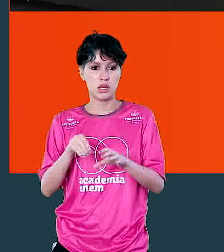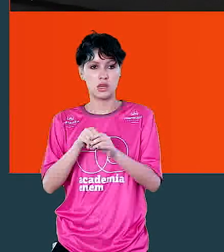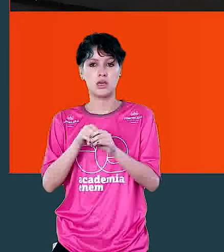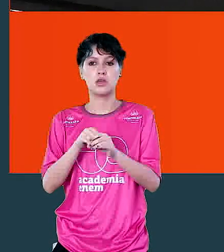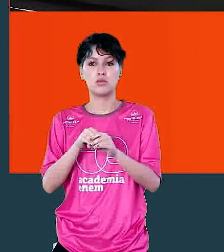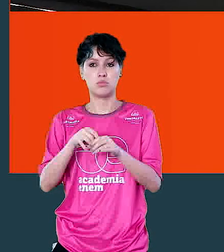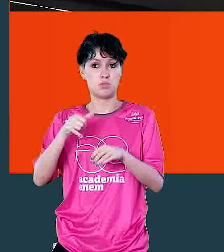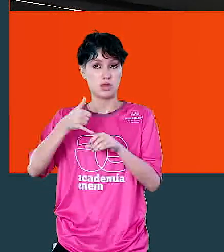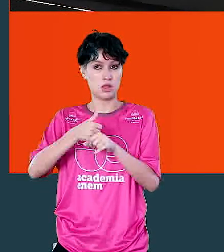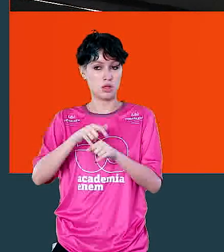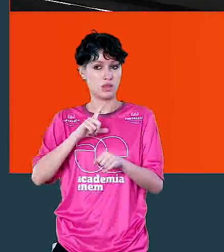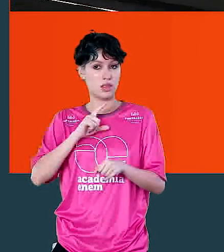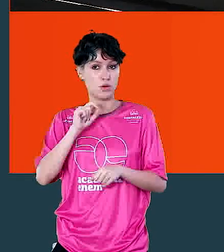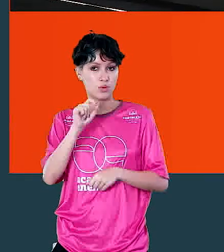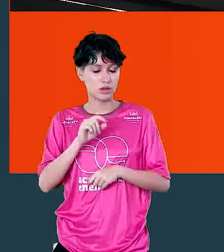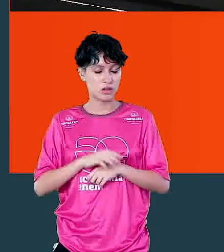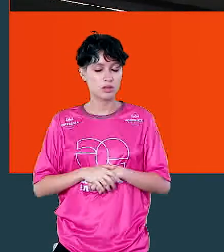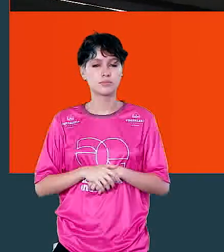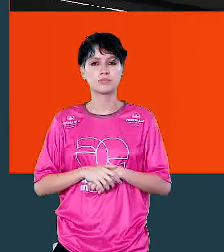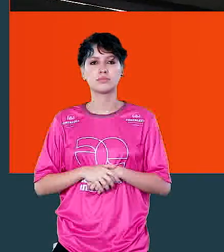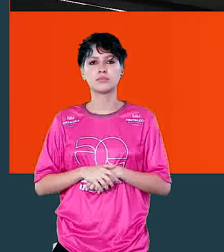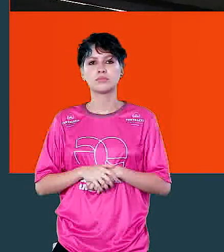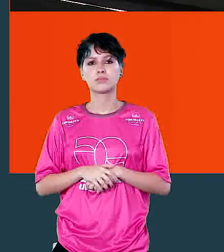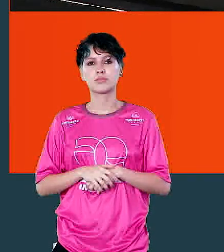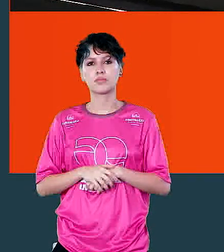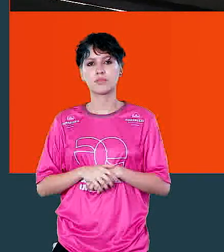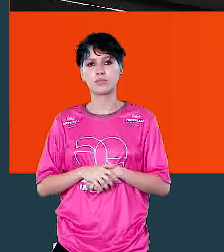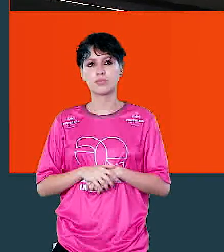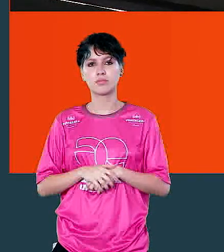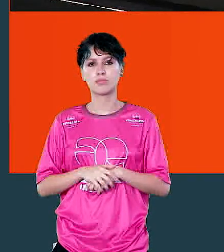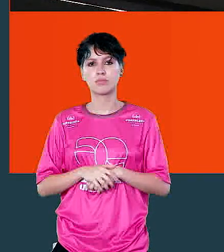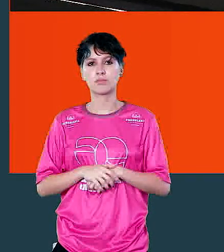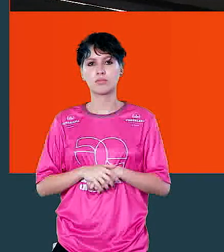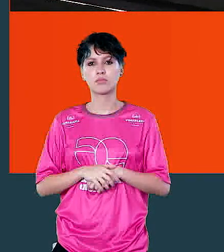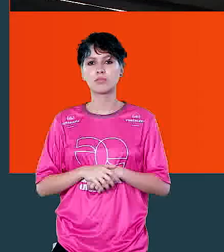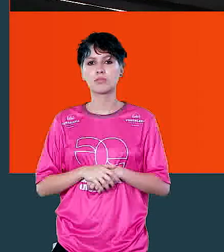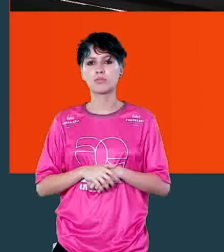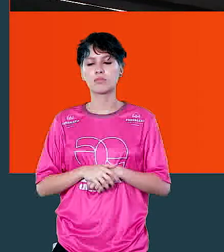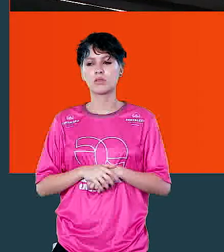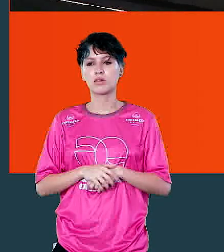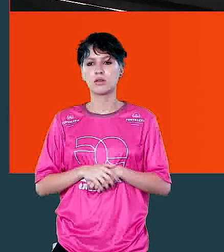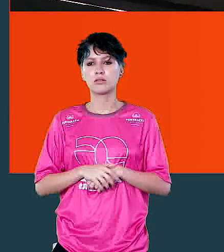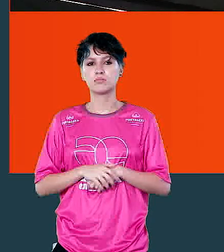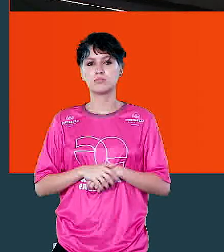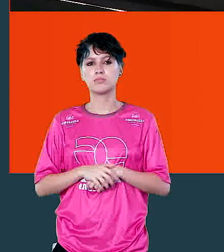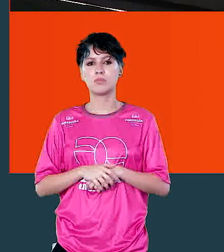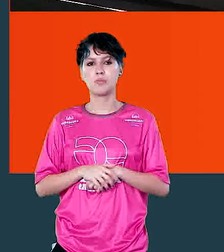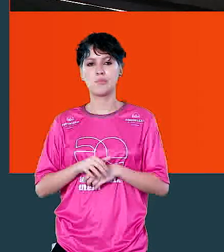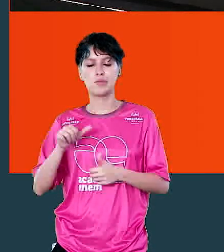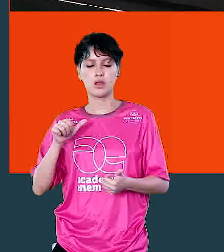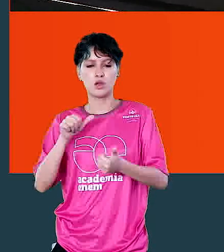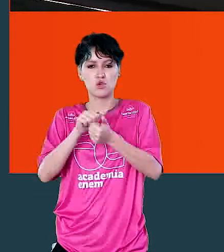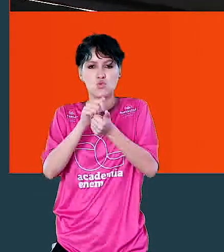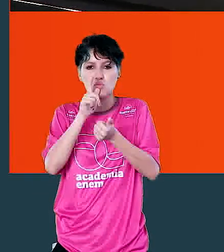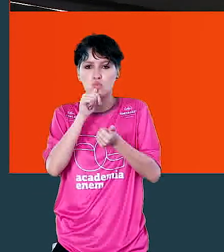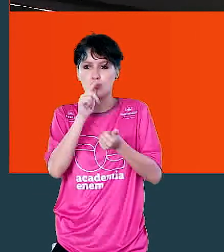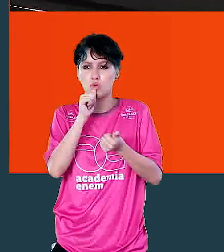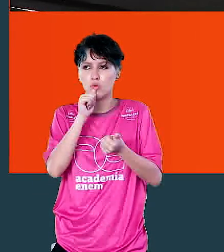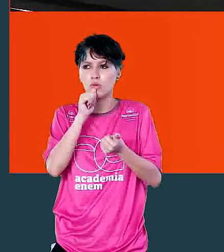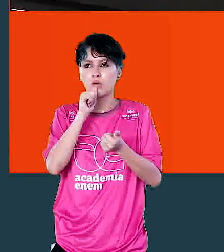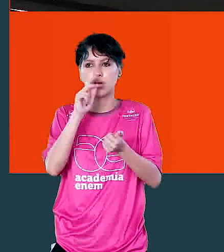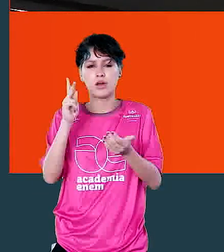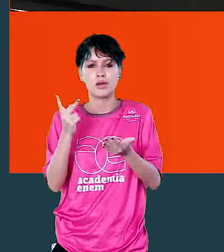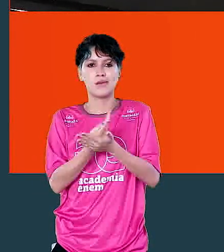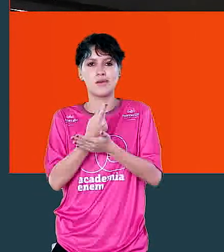letra A, reagem com a água do mar e sofrem degradação, gerando compostos com